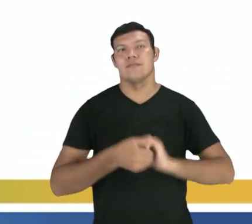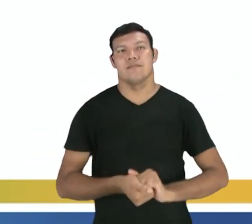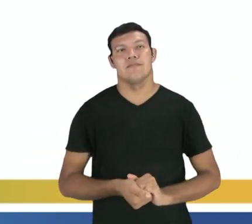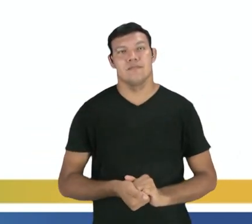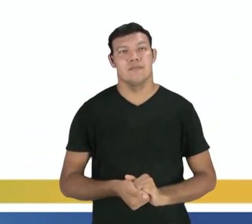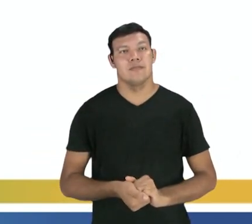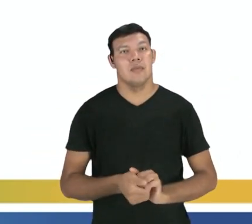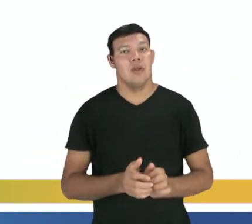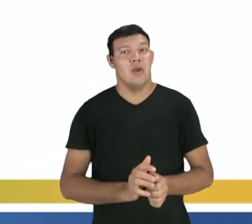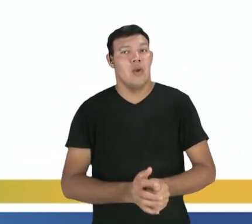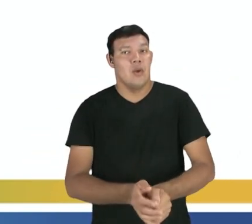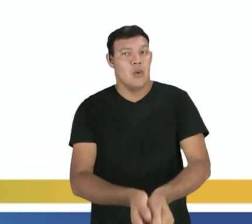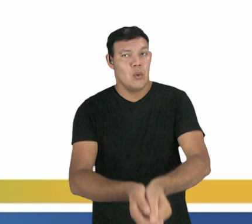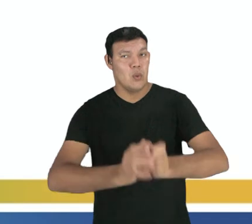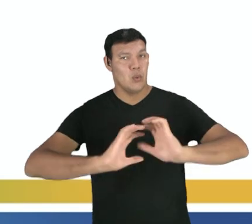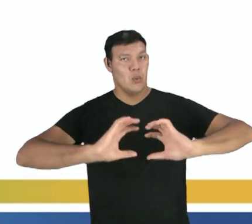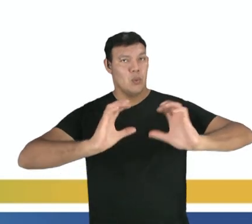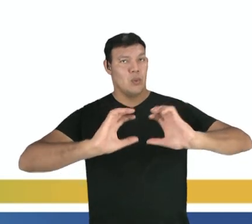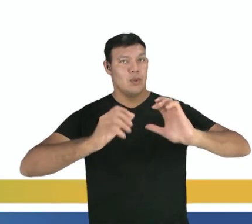was first played in